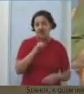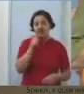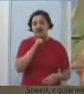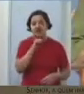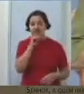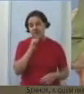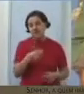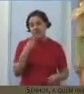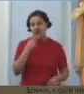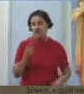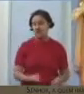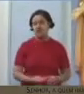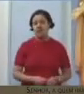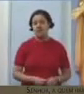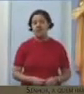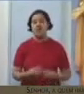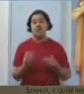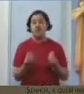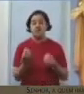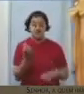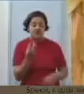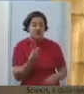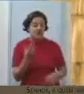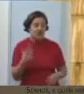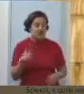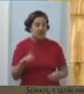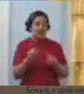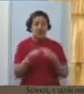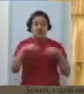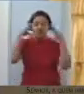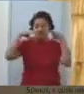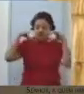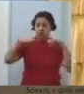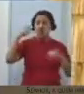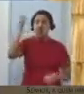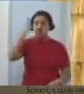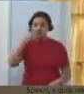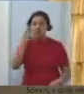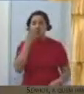Quantas e quantas vezes ficou o dia inteiro no sol, na chuva, para você?